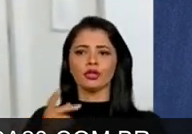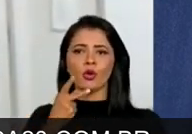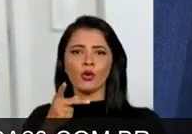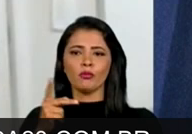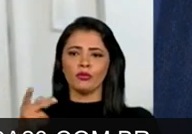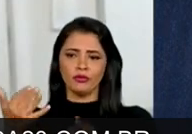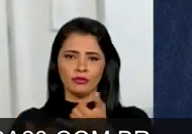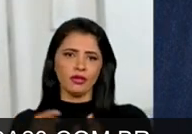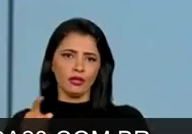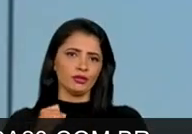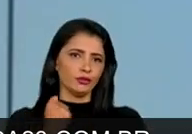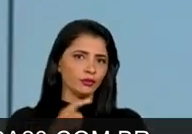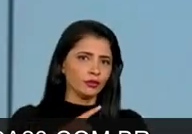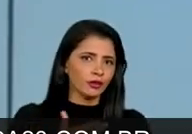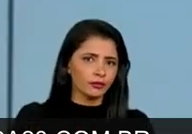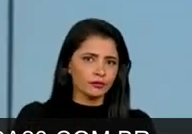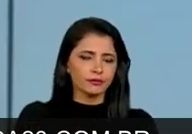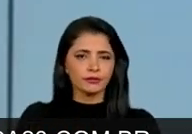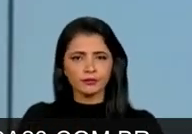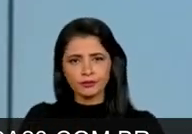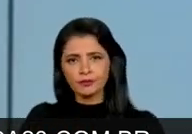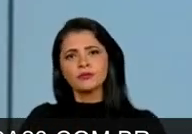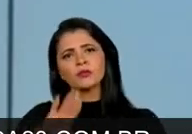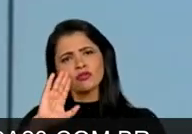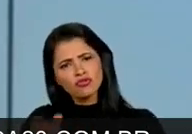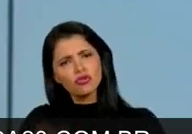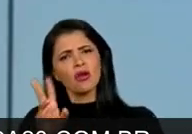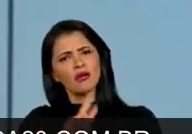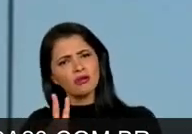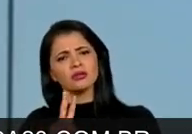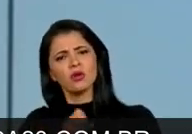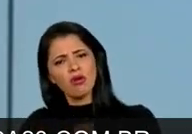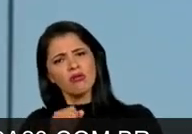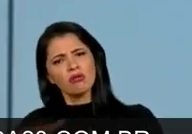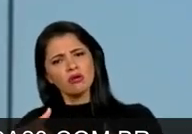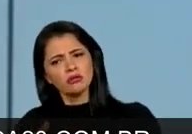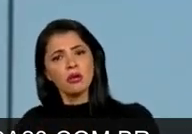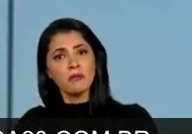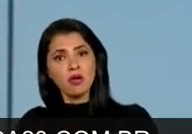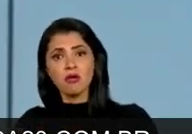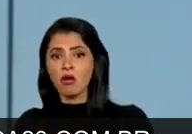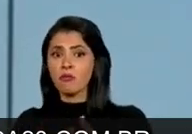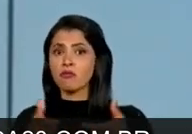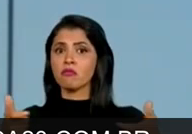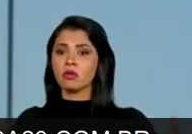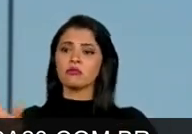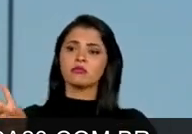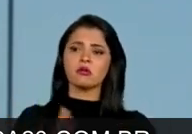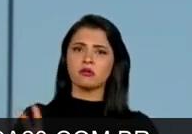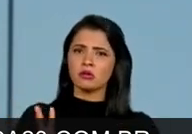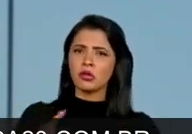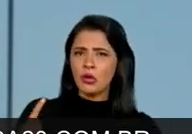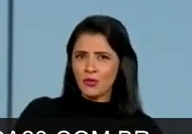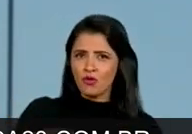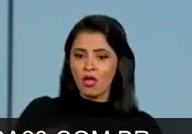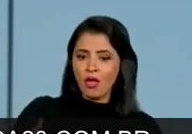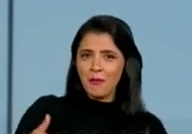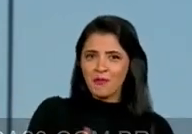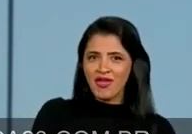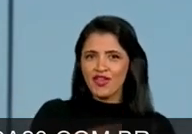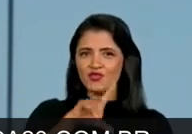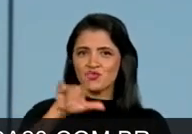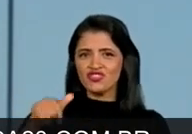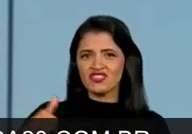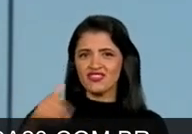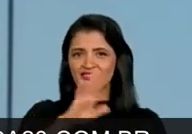brinquedo realmente é seguro realizamos a fiscalização durante todo o ano mas estamos intensificando Face à aproximação dos